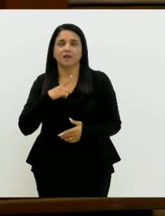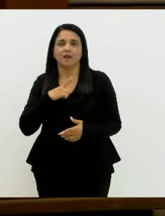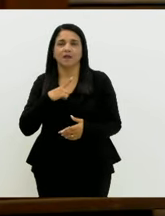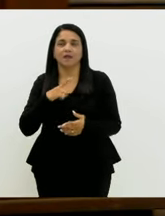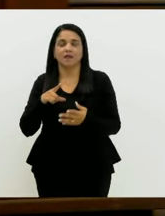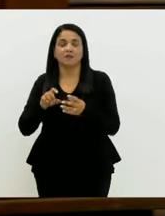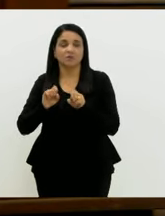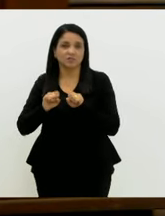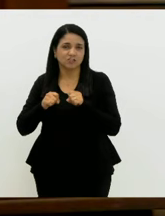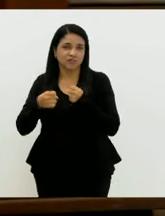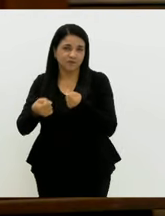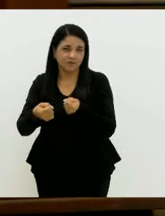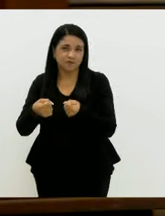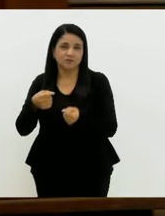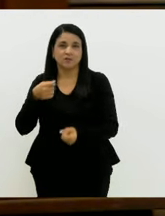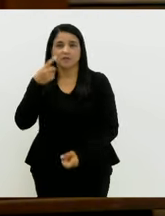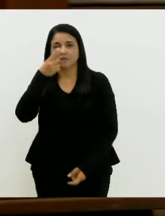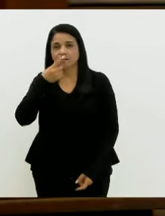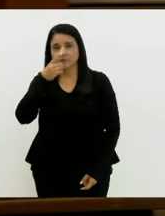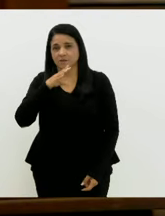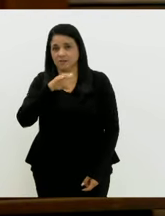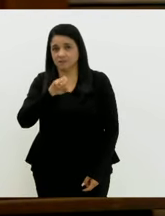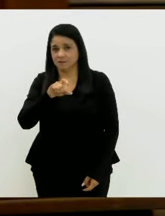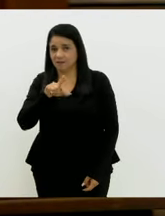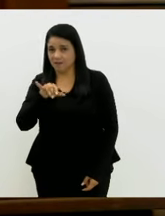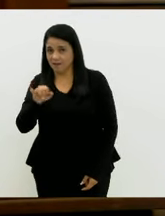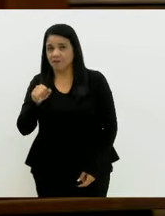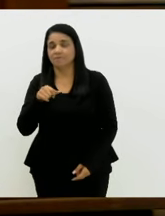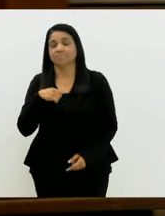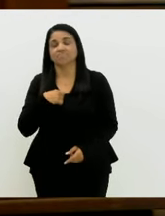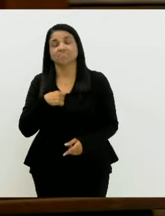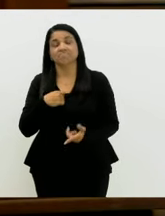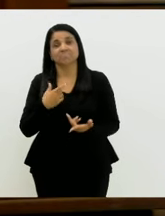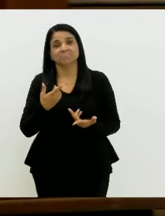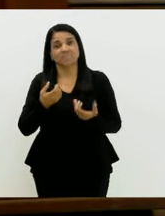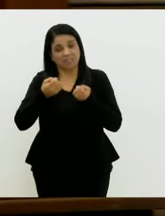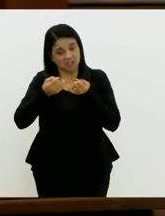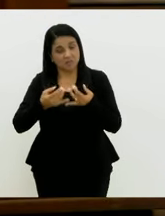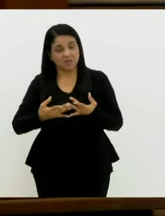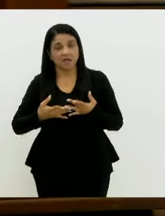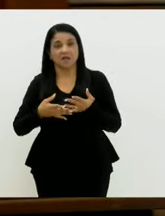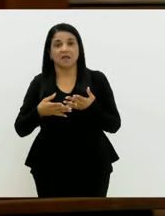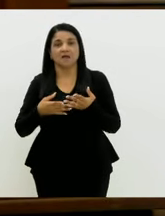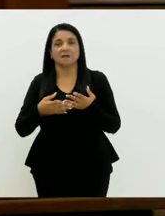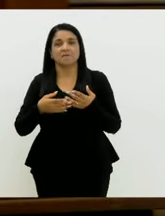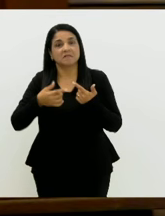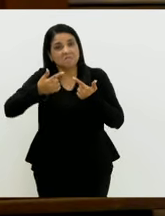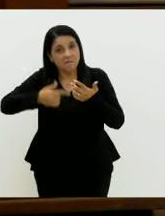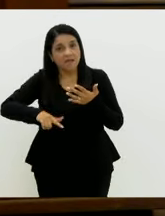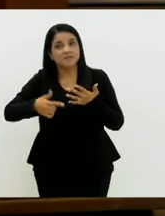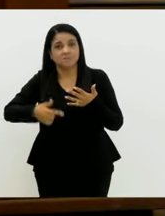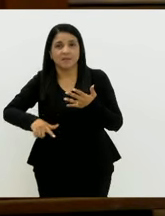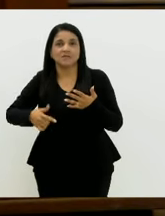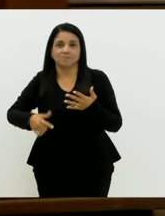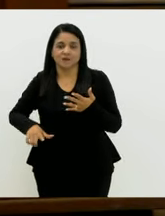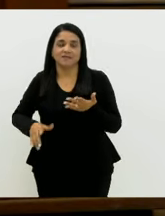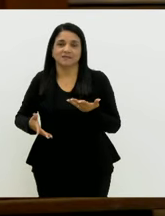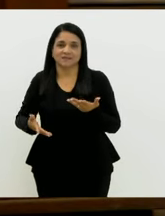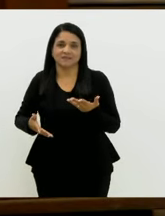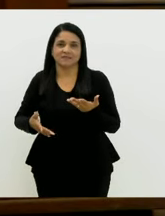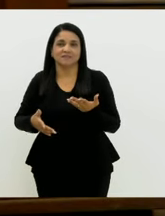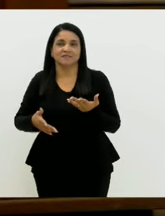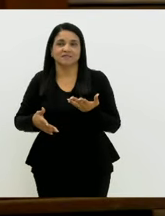deputada Célia, que possivelmente ela vai falar. Enfim, tem mais caminhos, mas é somar